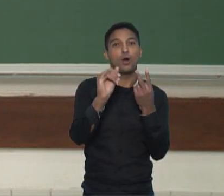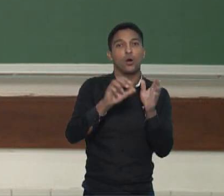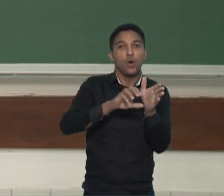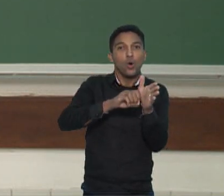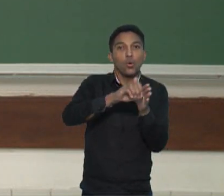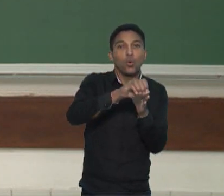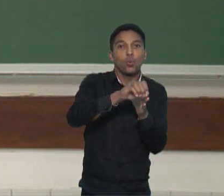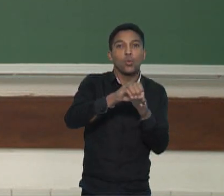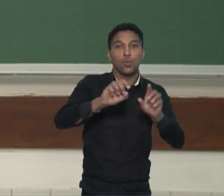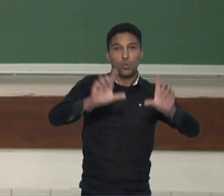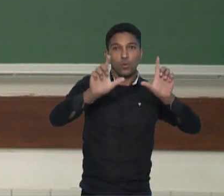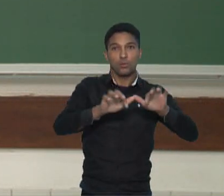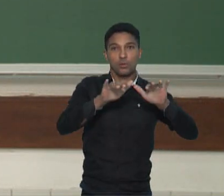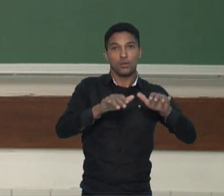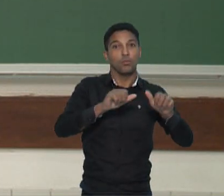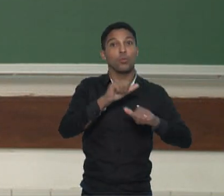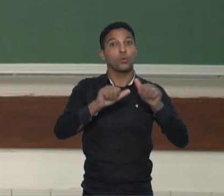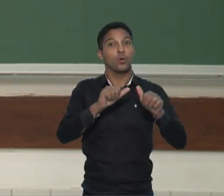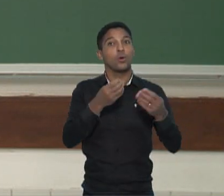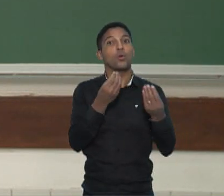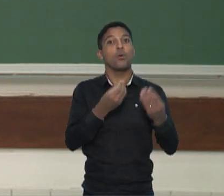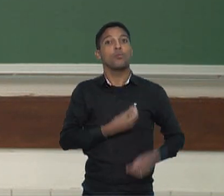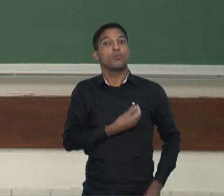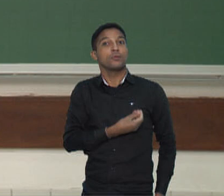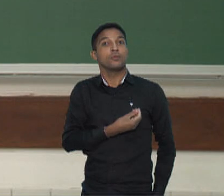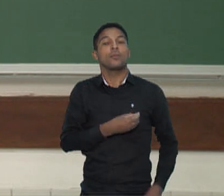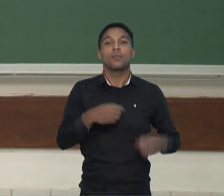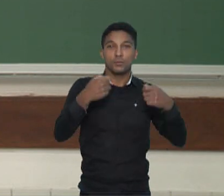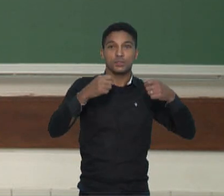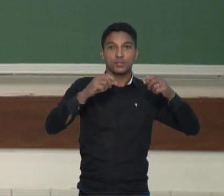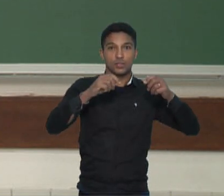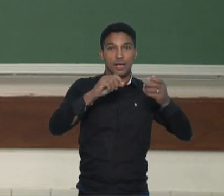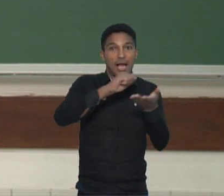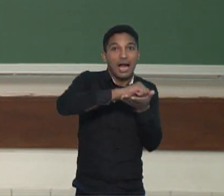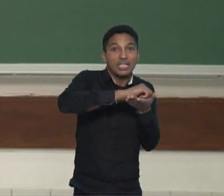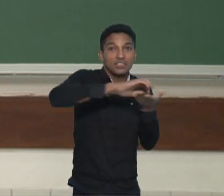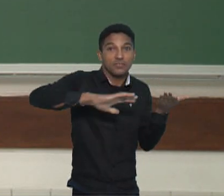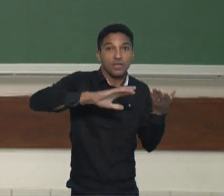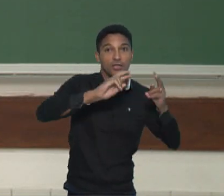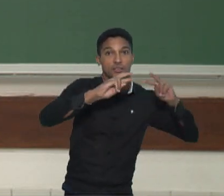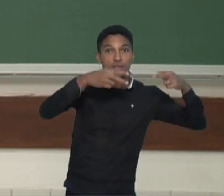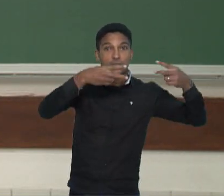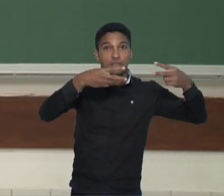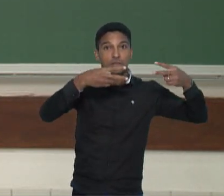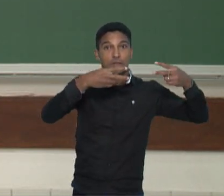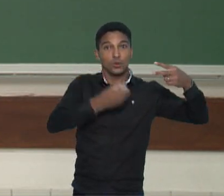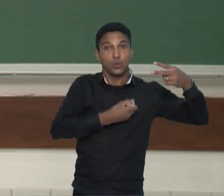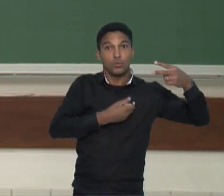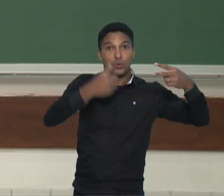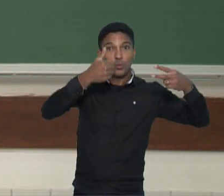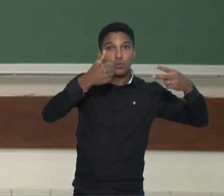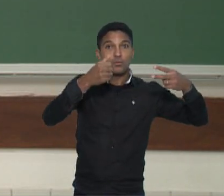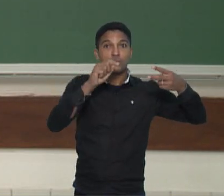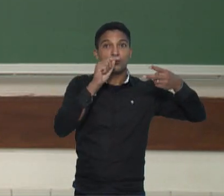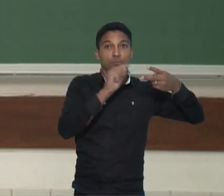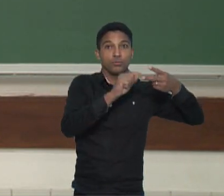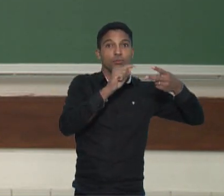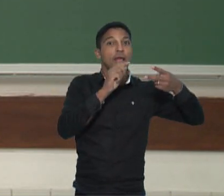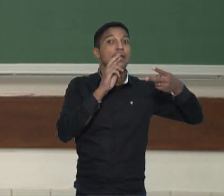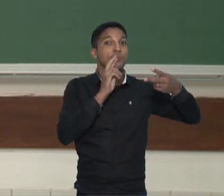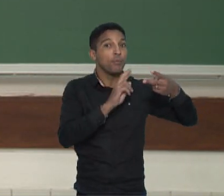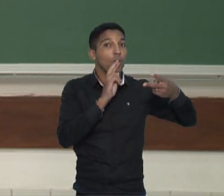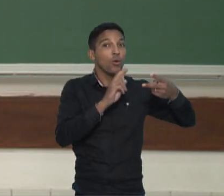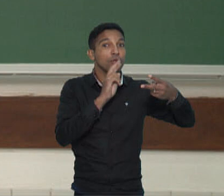sua presença, certo? Um outro recado também, se você realiza as atividades através da